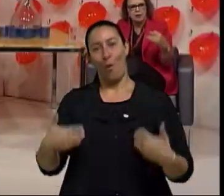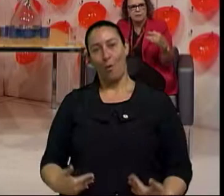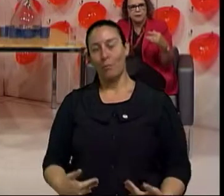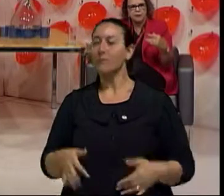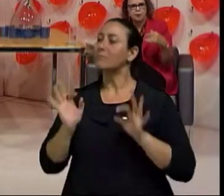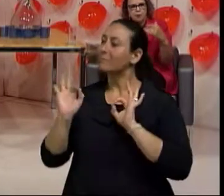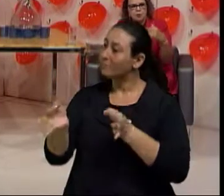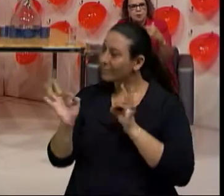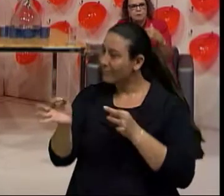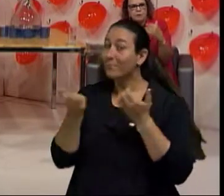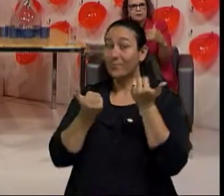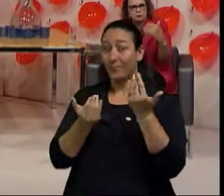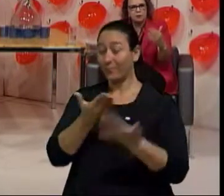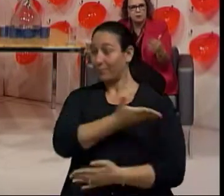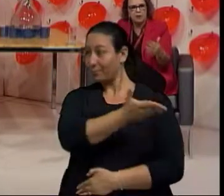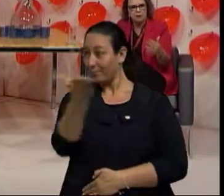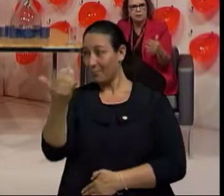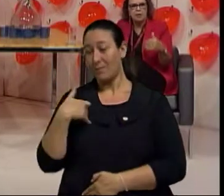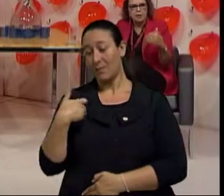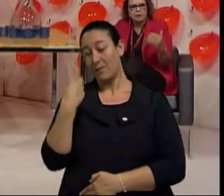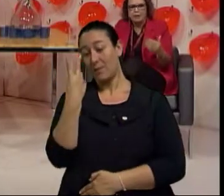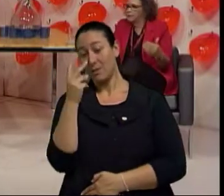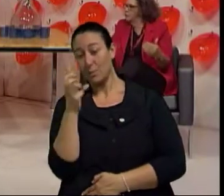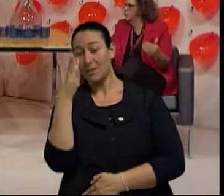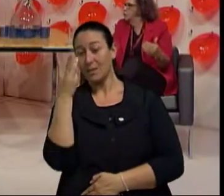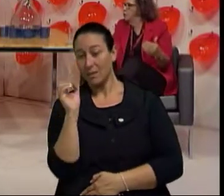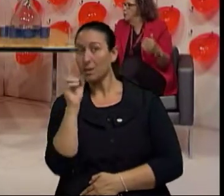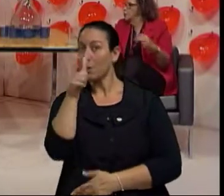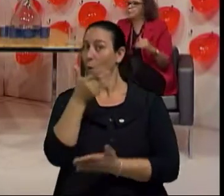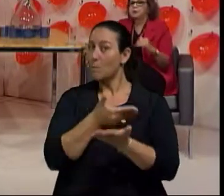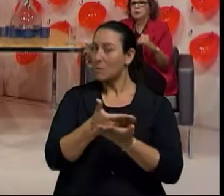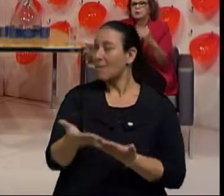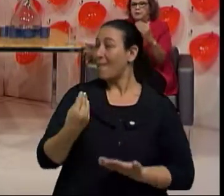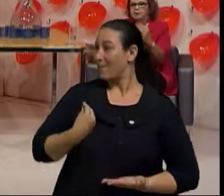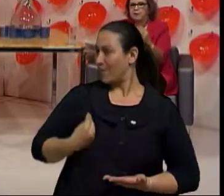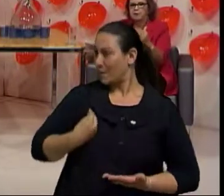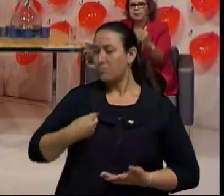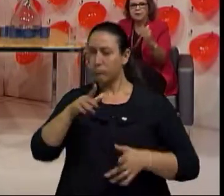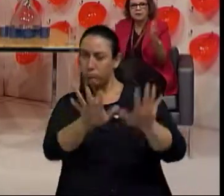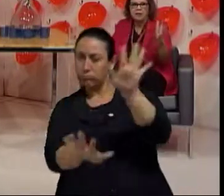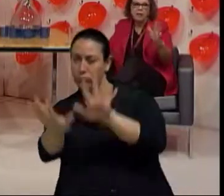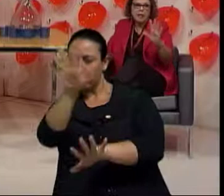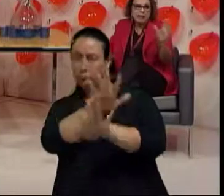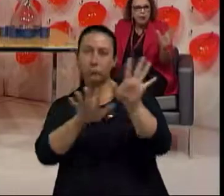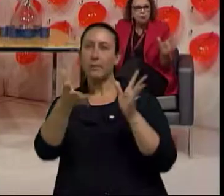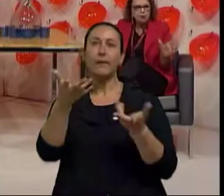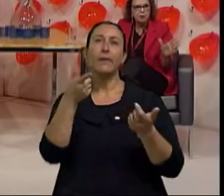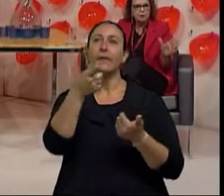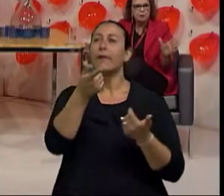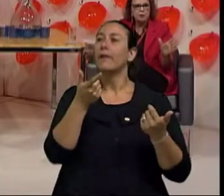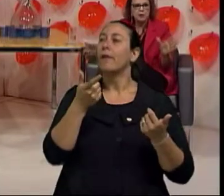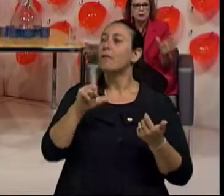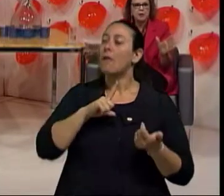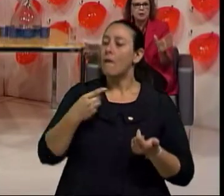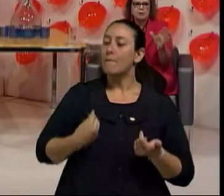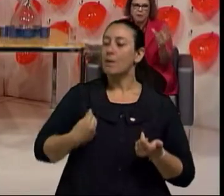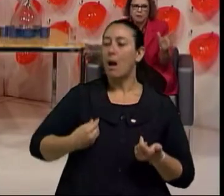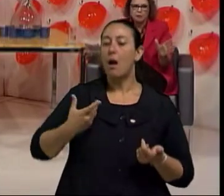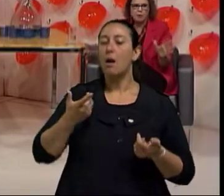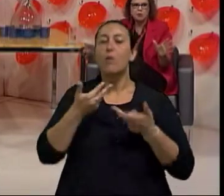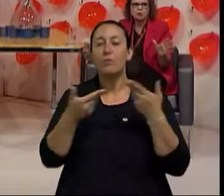esse jovem, que hoje tem 25, 30 anos, está levando, nós já podemos prever uma velhice. É claro que isso dá outro